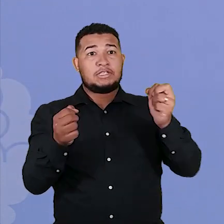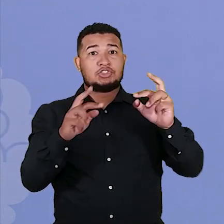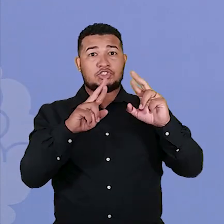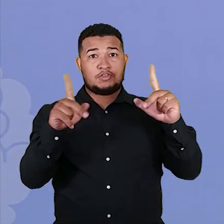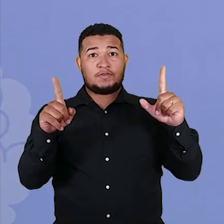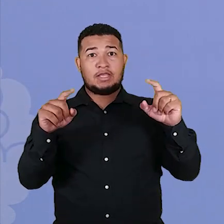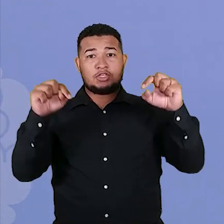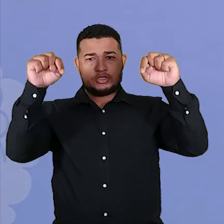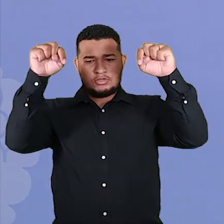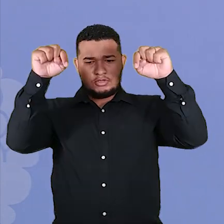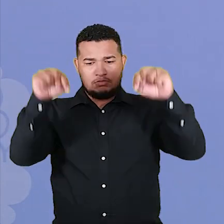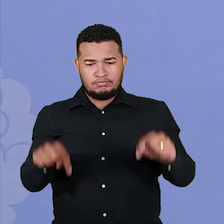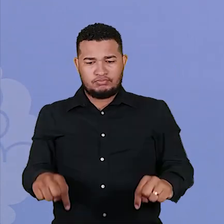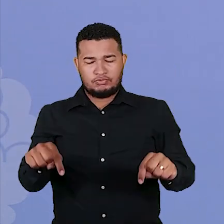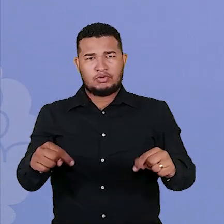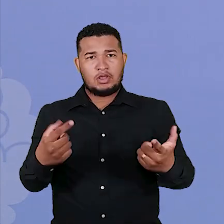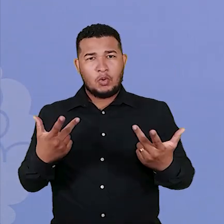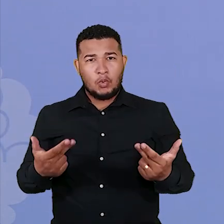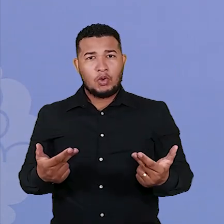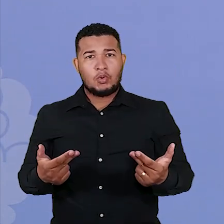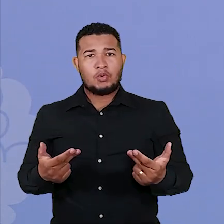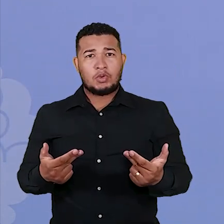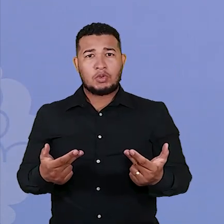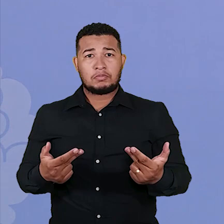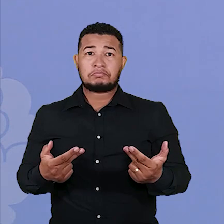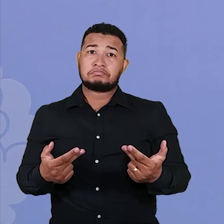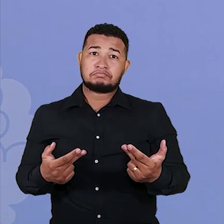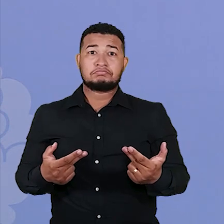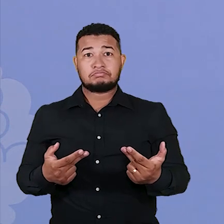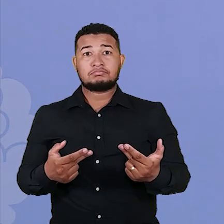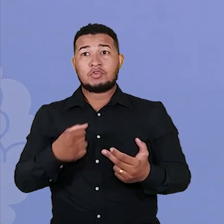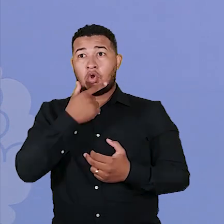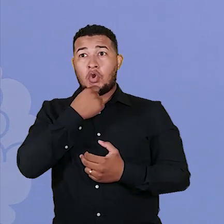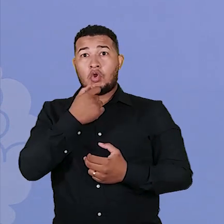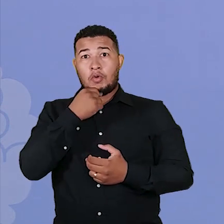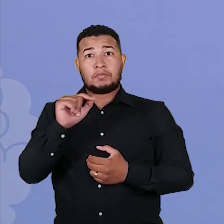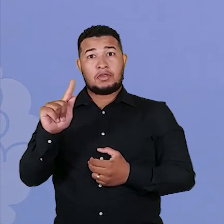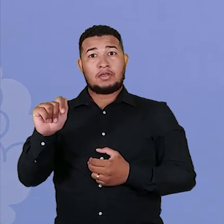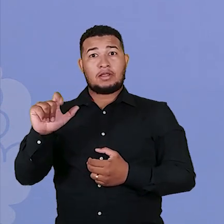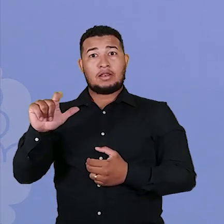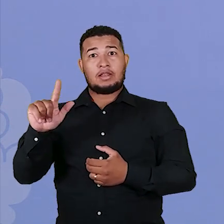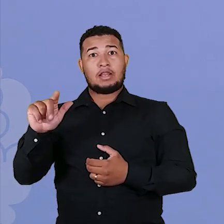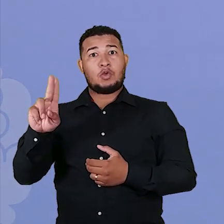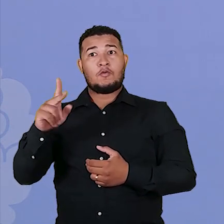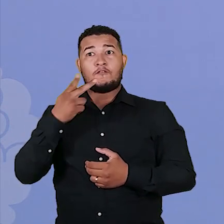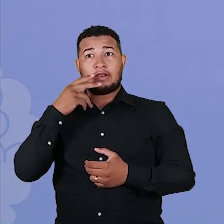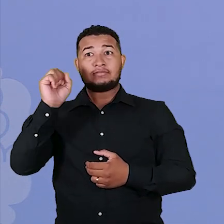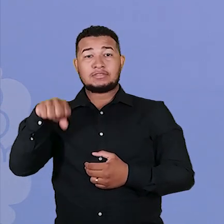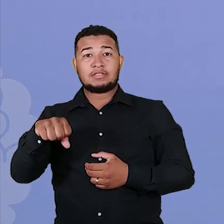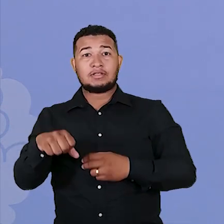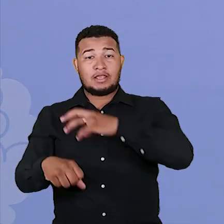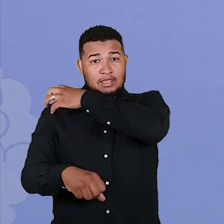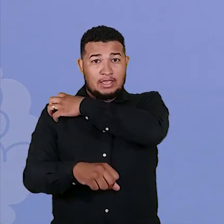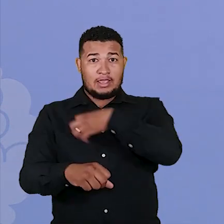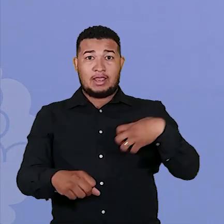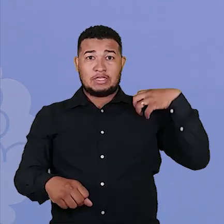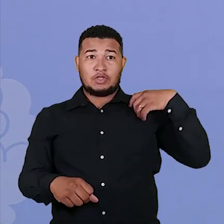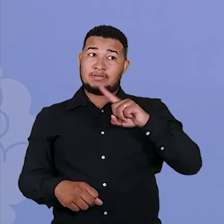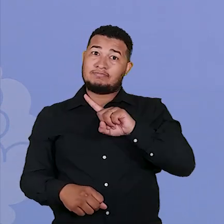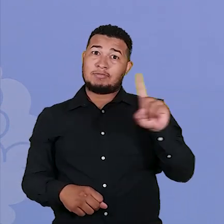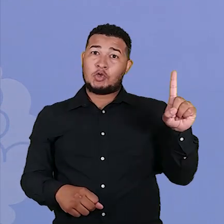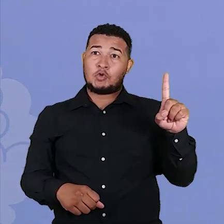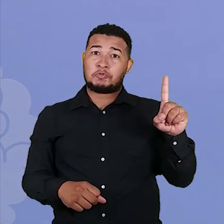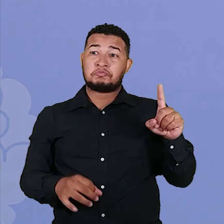diferentes eles vão chegar ao mesmo tempo também no chão o galileu afirmava que sim aristóteles que não